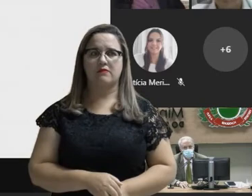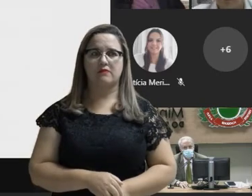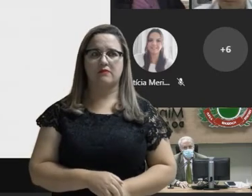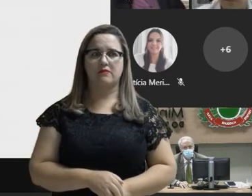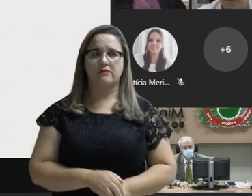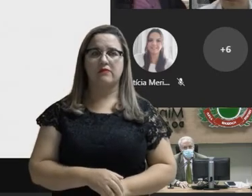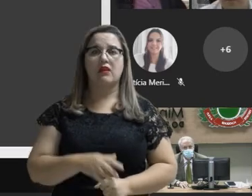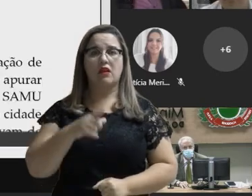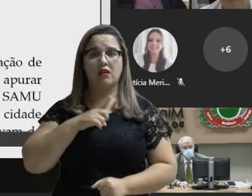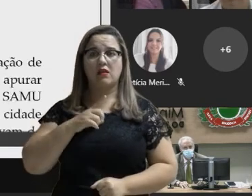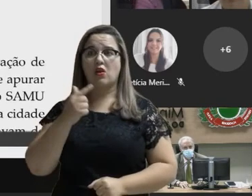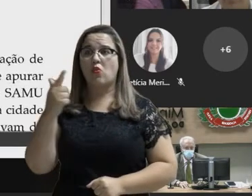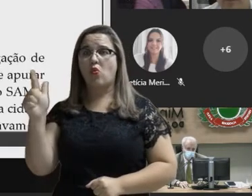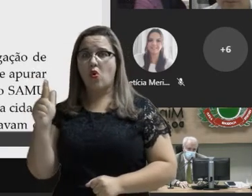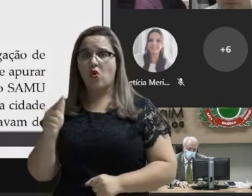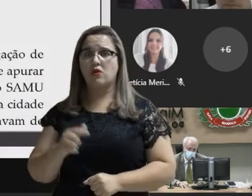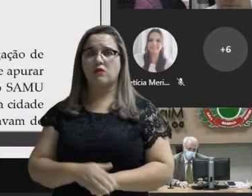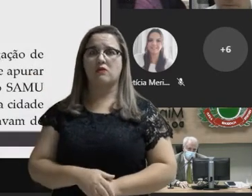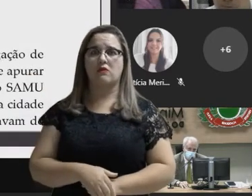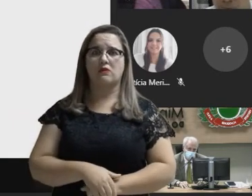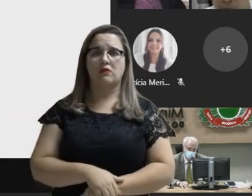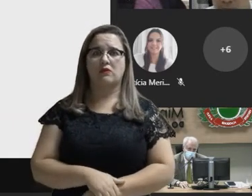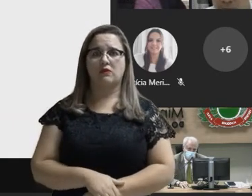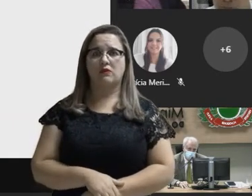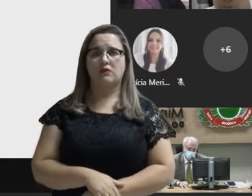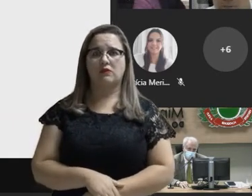tem o outro, o seguinte,